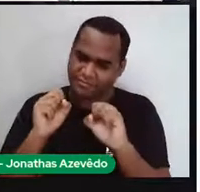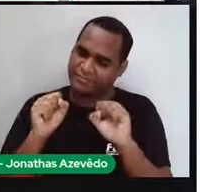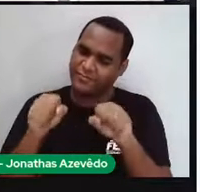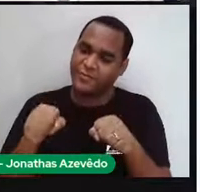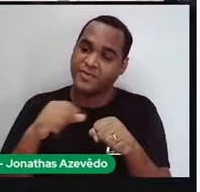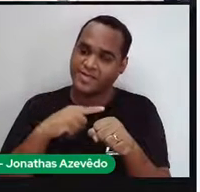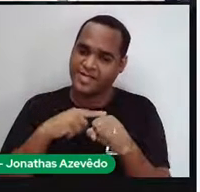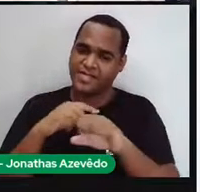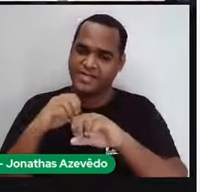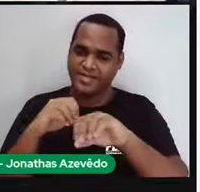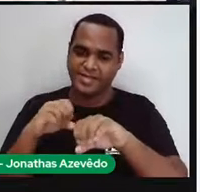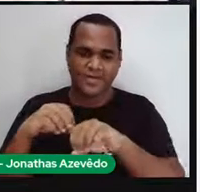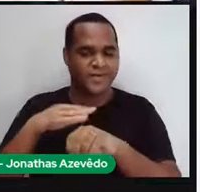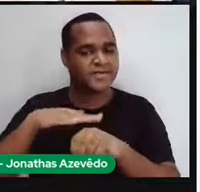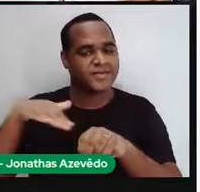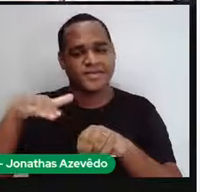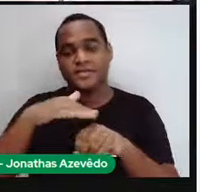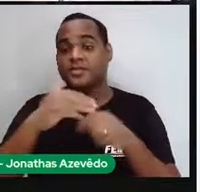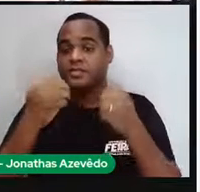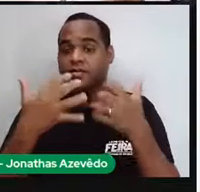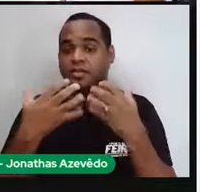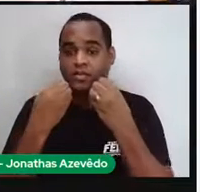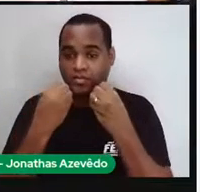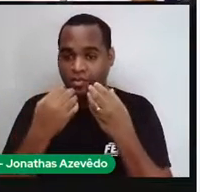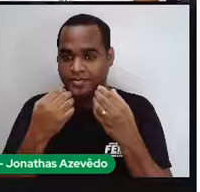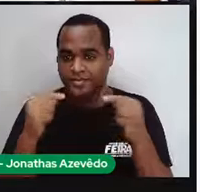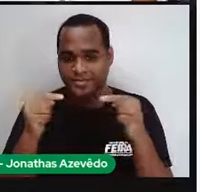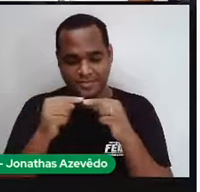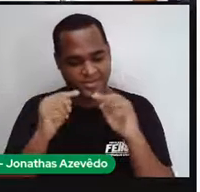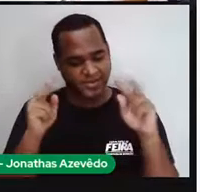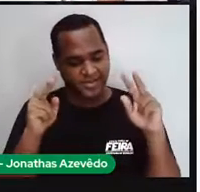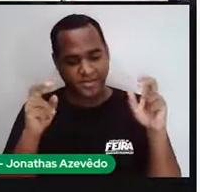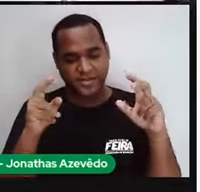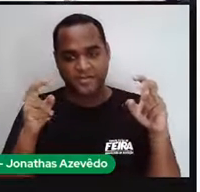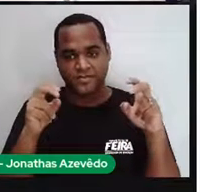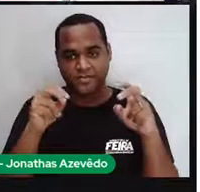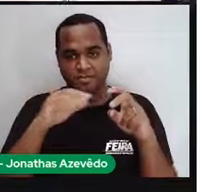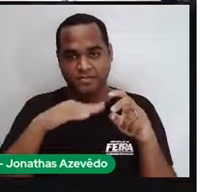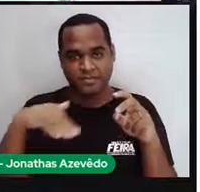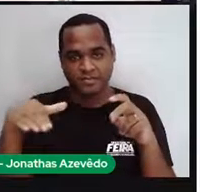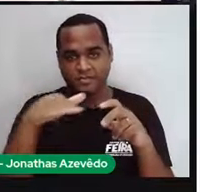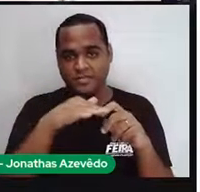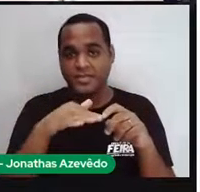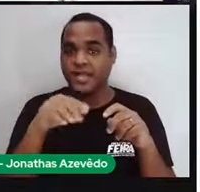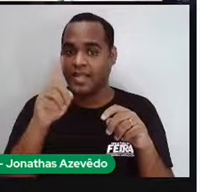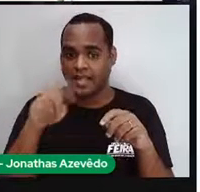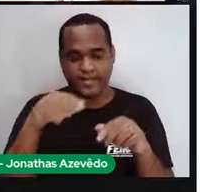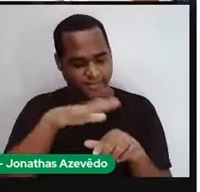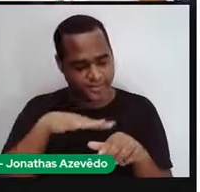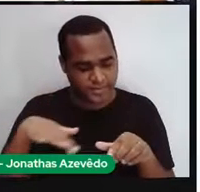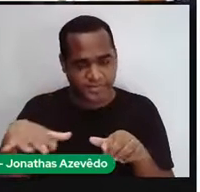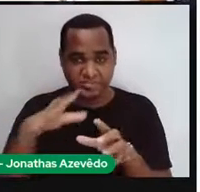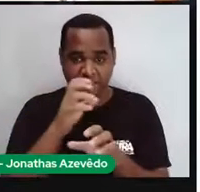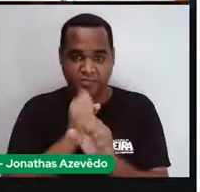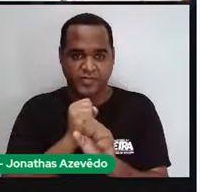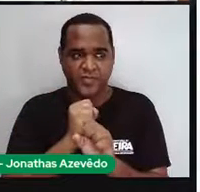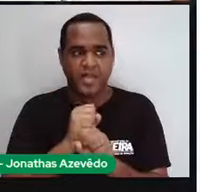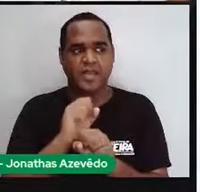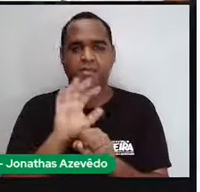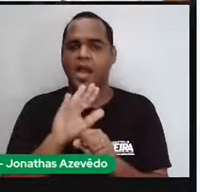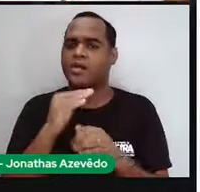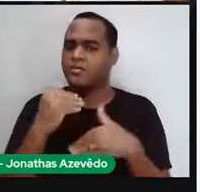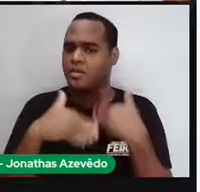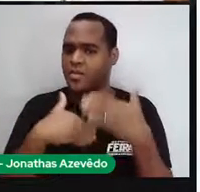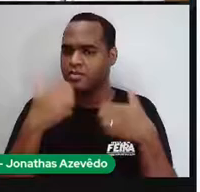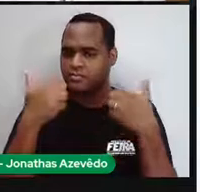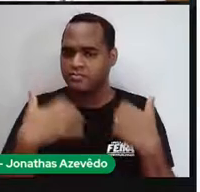para essa aula tá é bom tem um título ali medida de uma superfície mas daqui